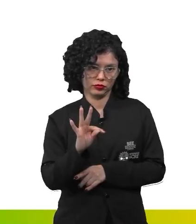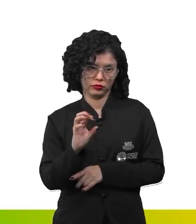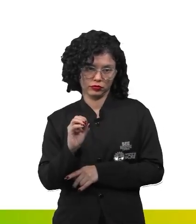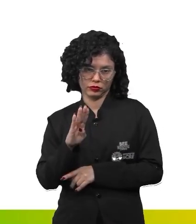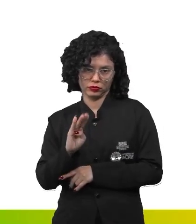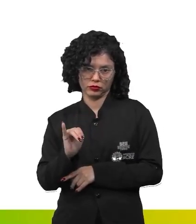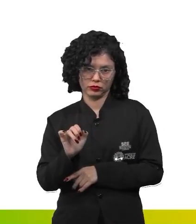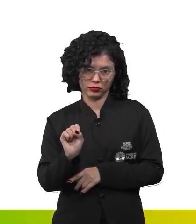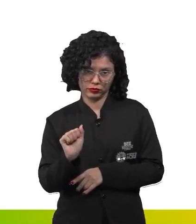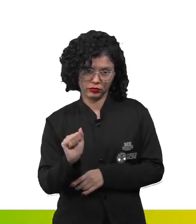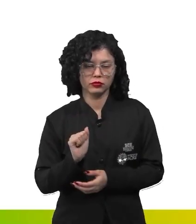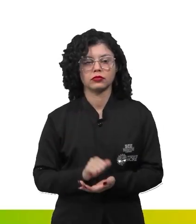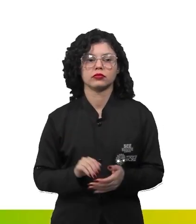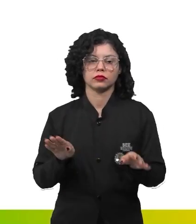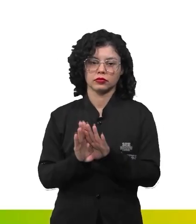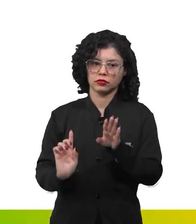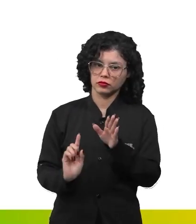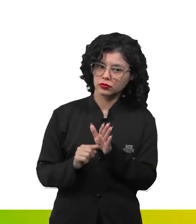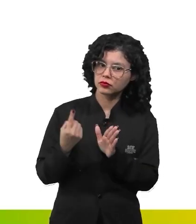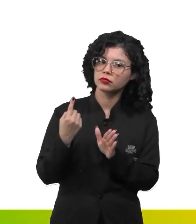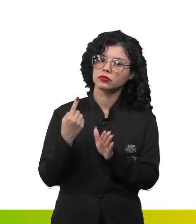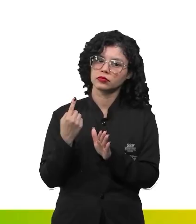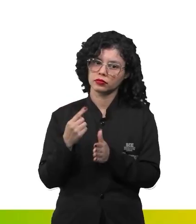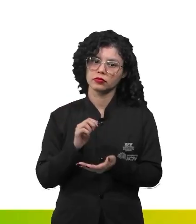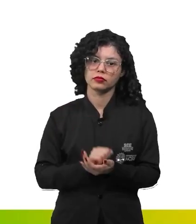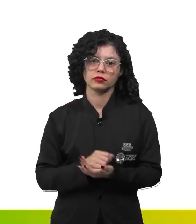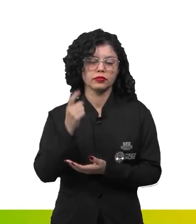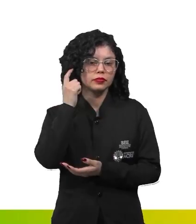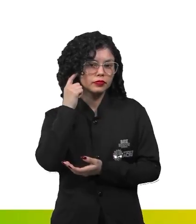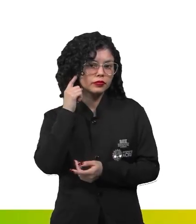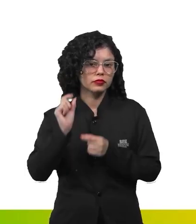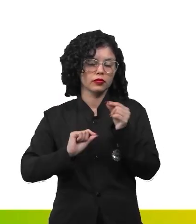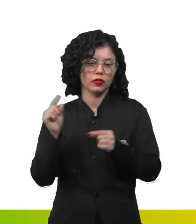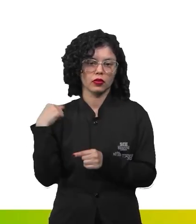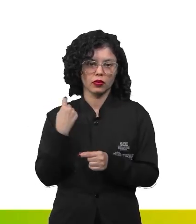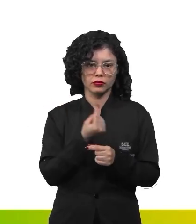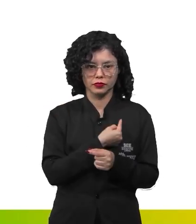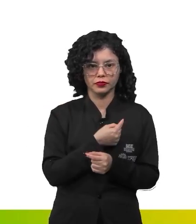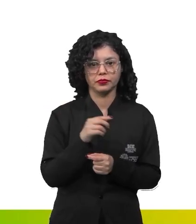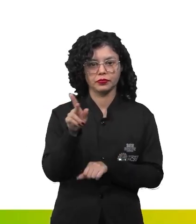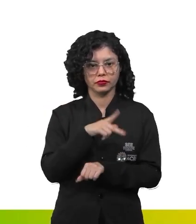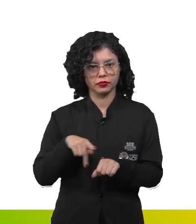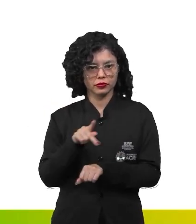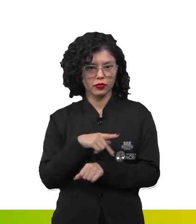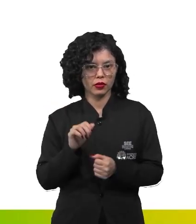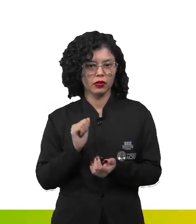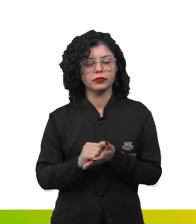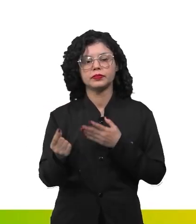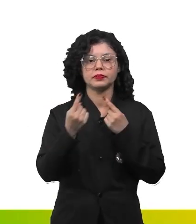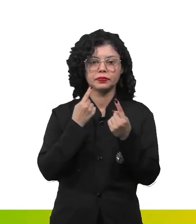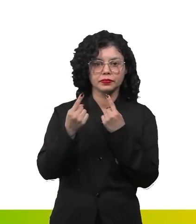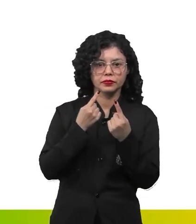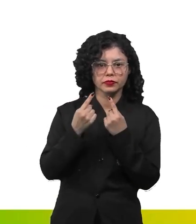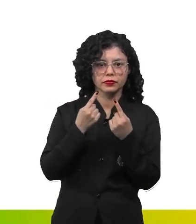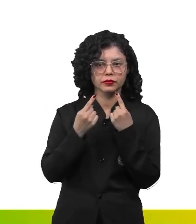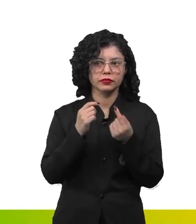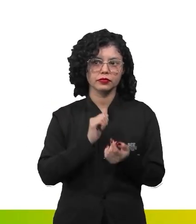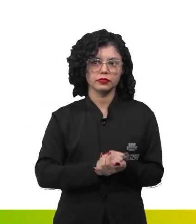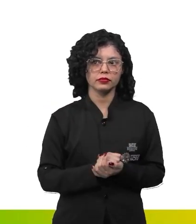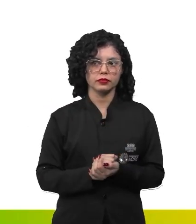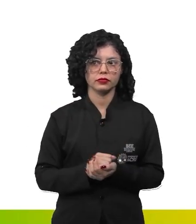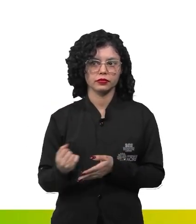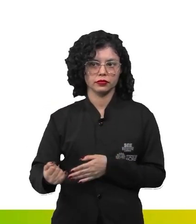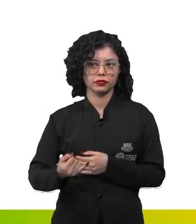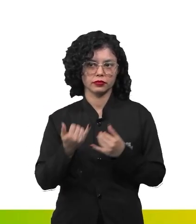Barreto, né, que eles foram os primeiros, né, pensadores do nosso país, que dialogaram com